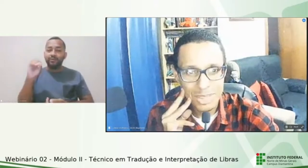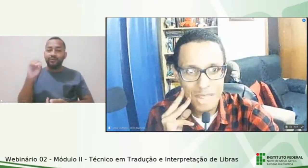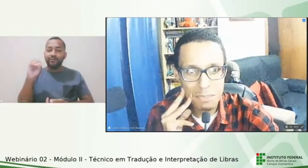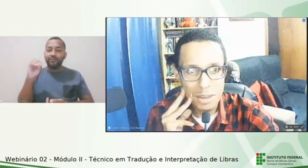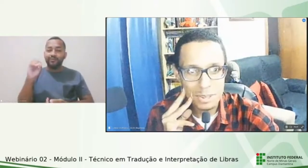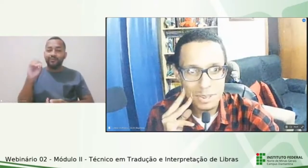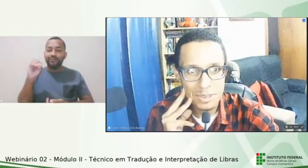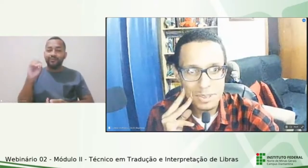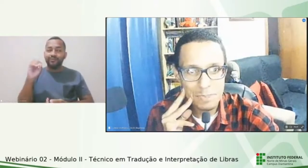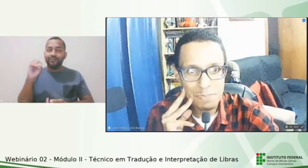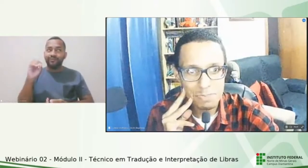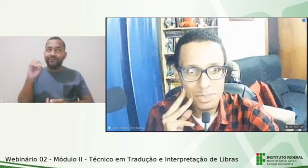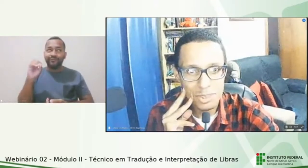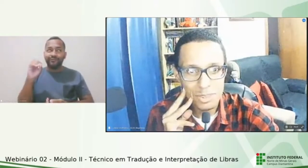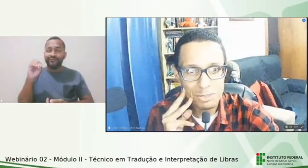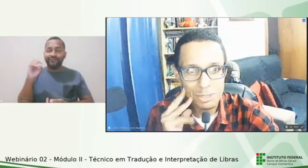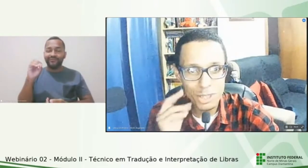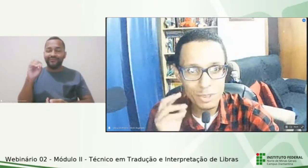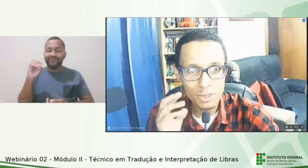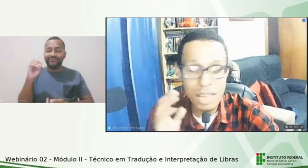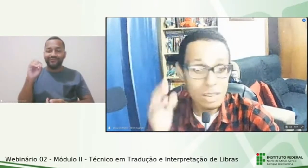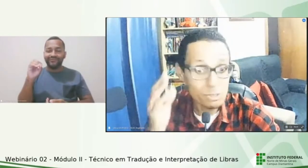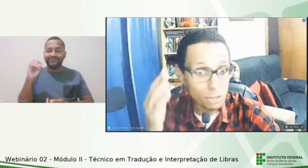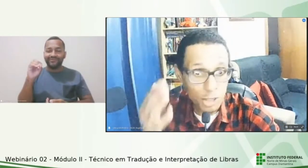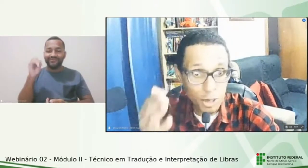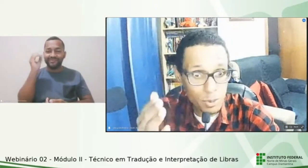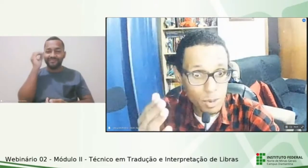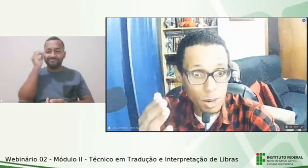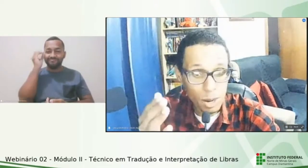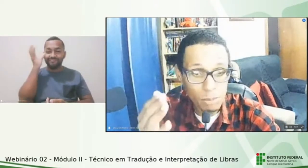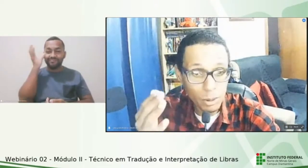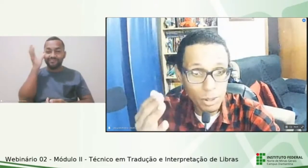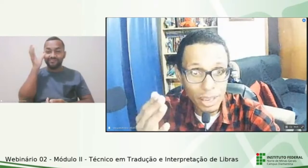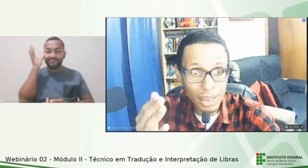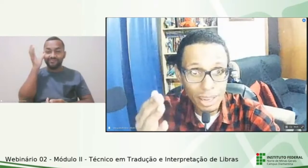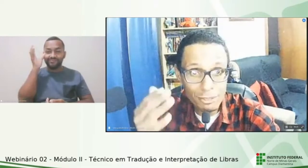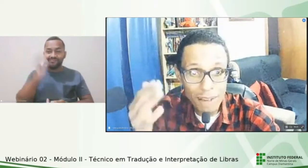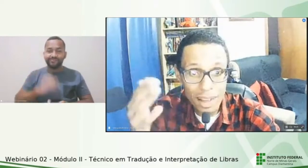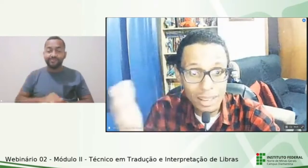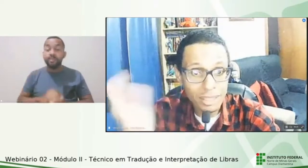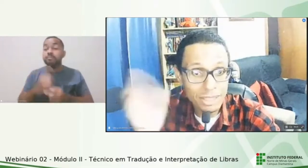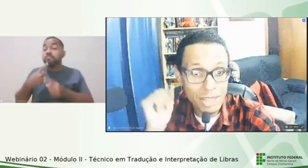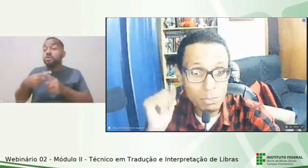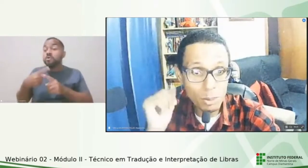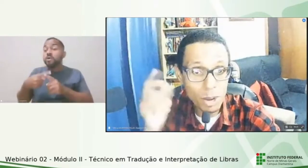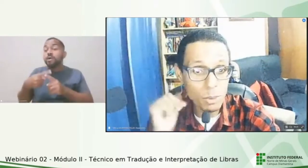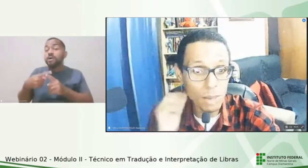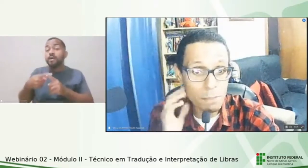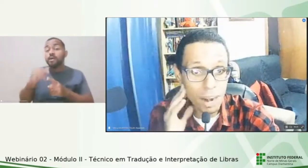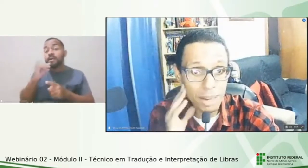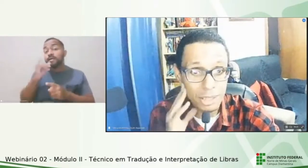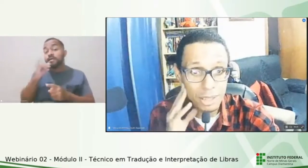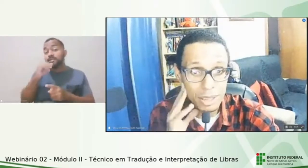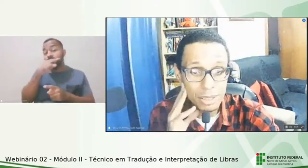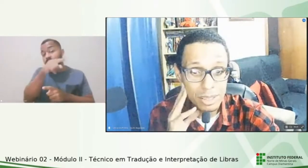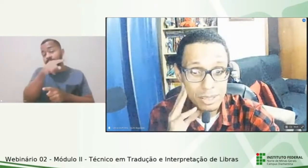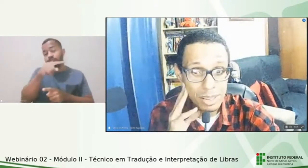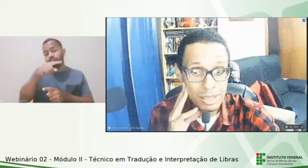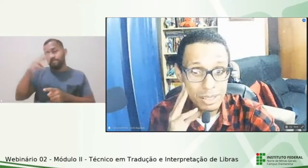Você sabe, Mailson? Fugiu? Fugiu. Por quê? Ele fala de Napoleão Bonaparte